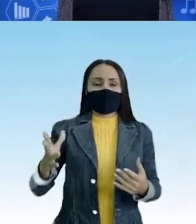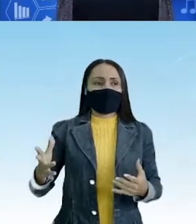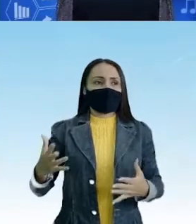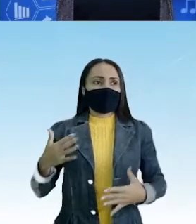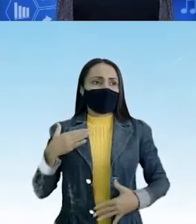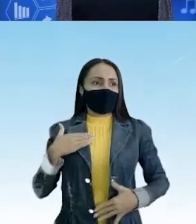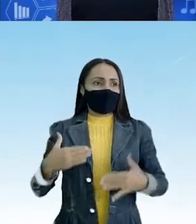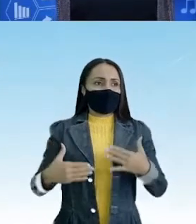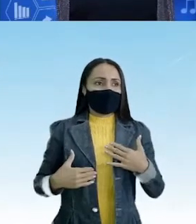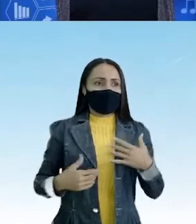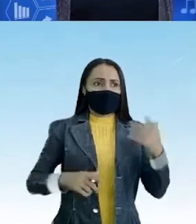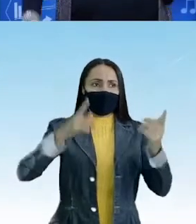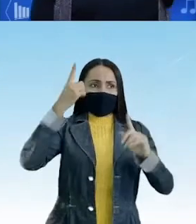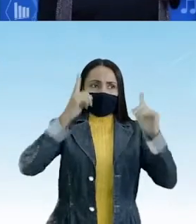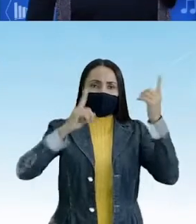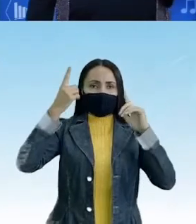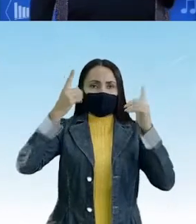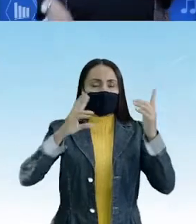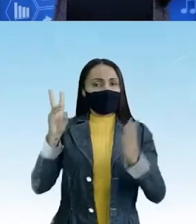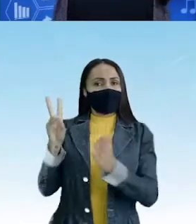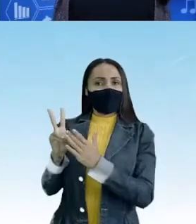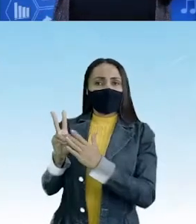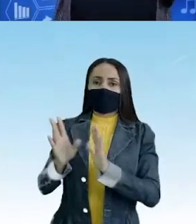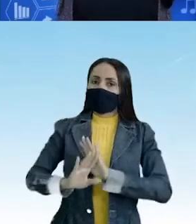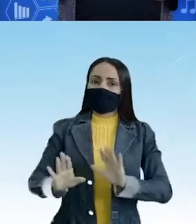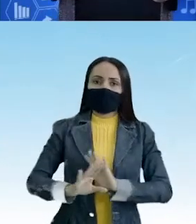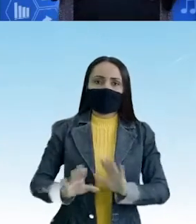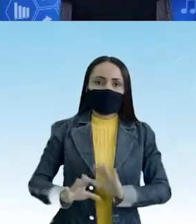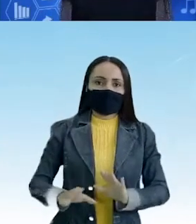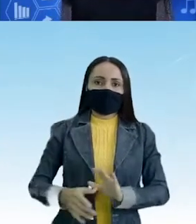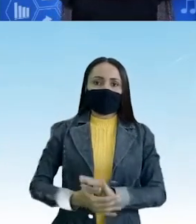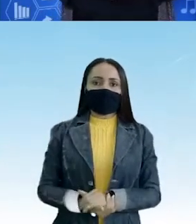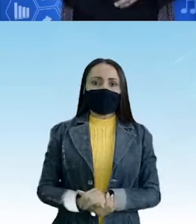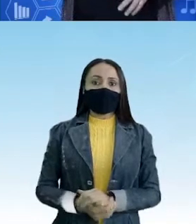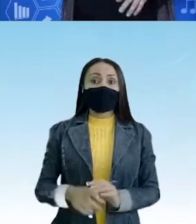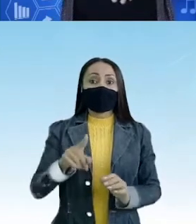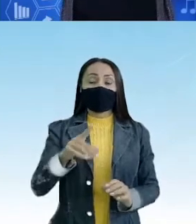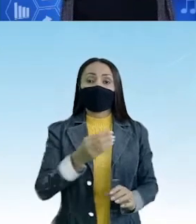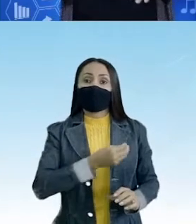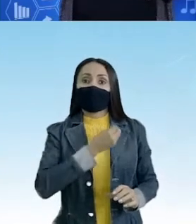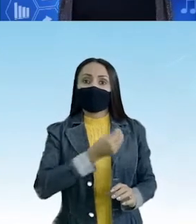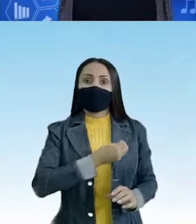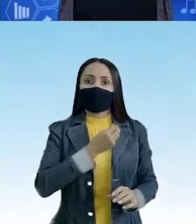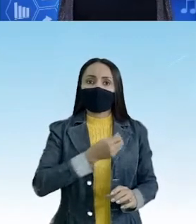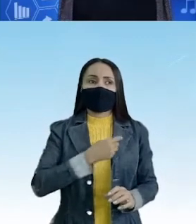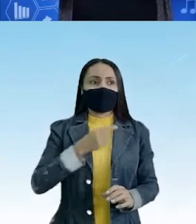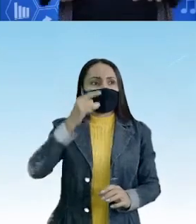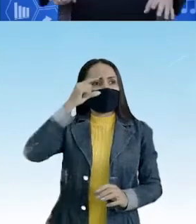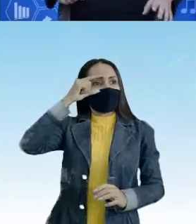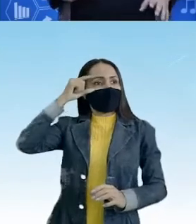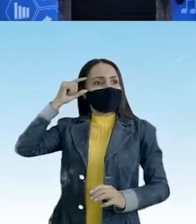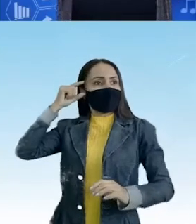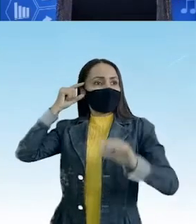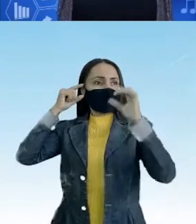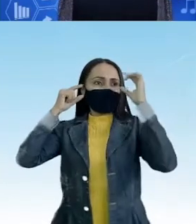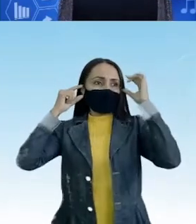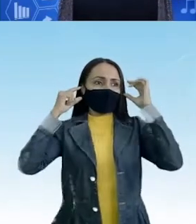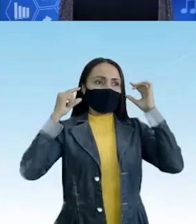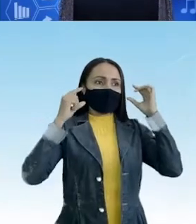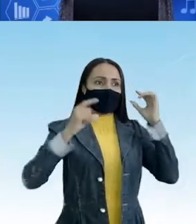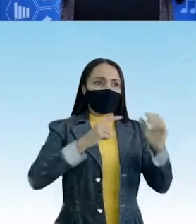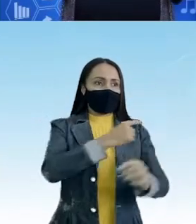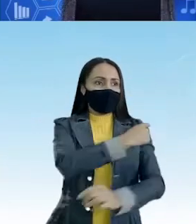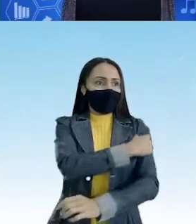Quando a gente está no carnaval, quer fantasiar? Não. Para ele, isso aí é vida. Para ele, cada traço, cada desenho é